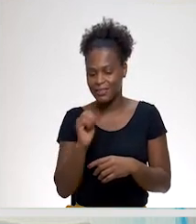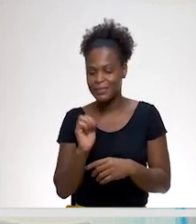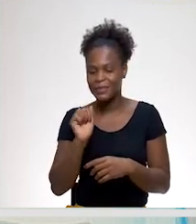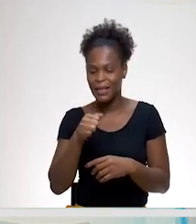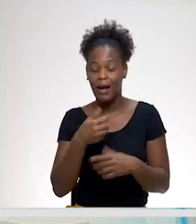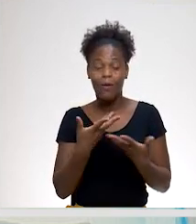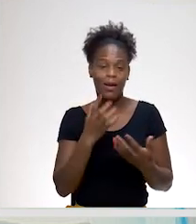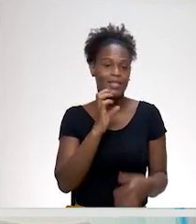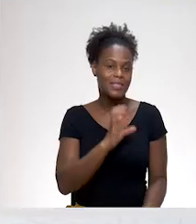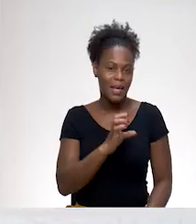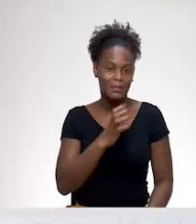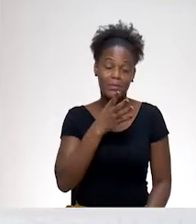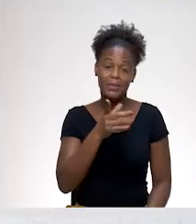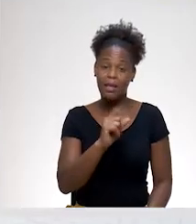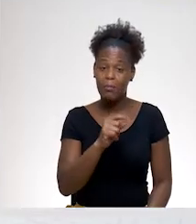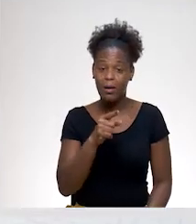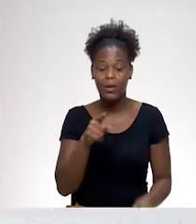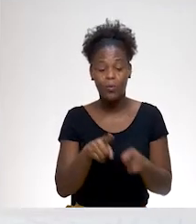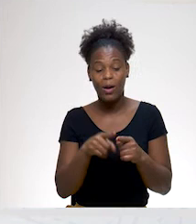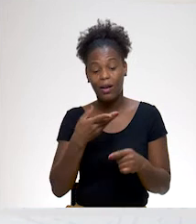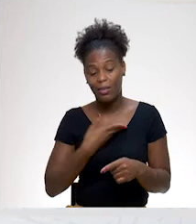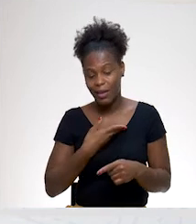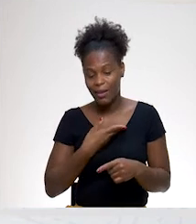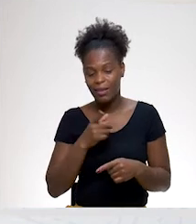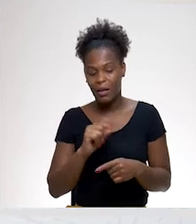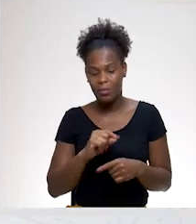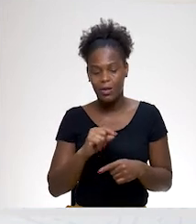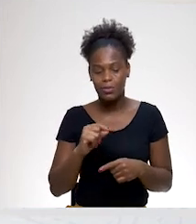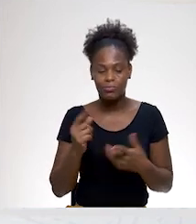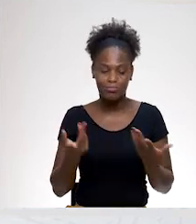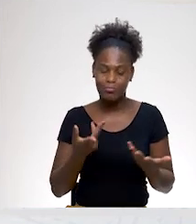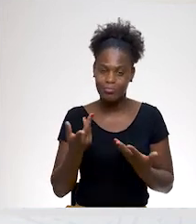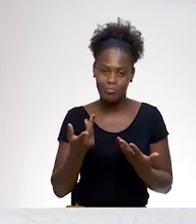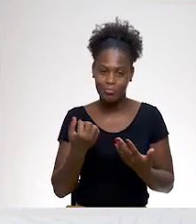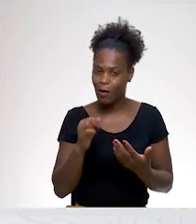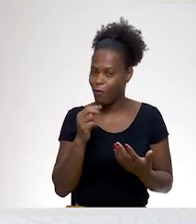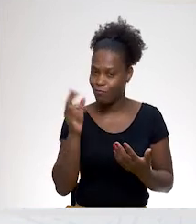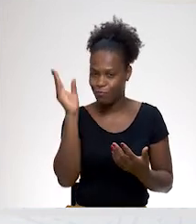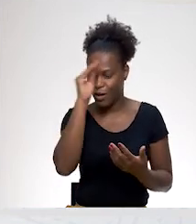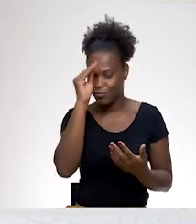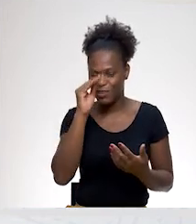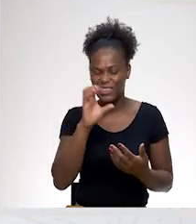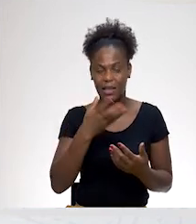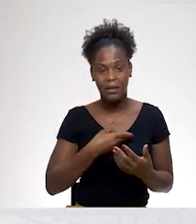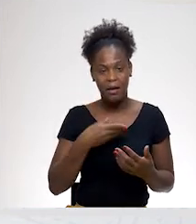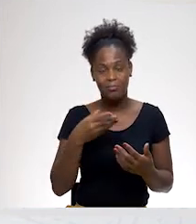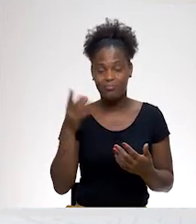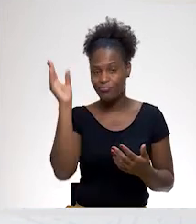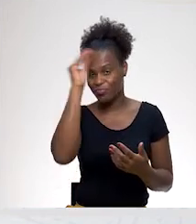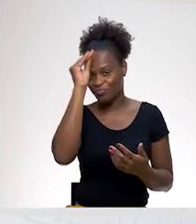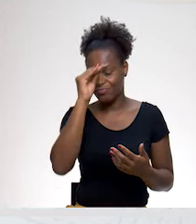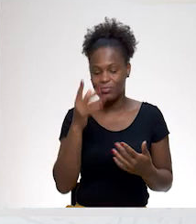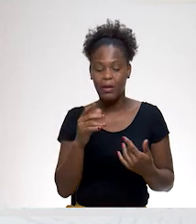E a linha C, como também a linha D, não são verdadeiras. Por quê? Porque diz